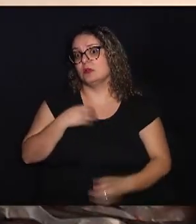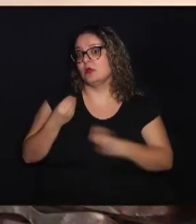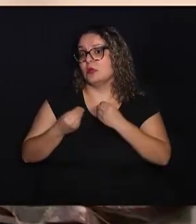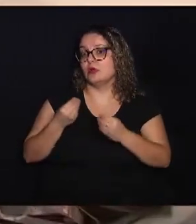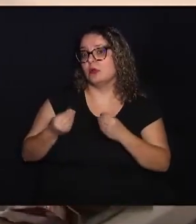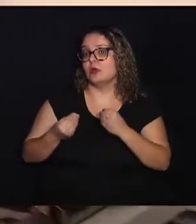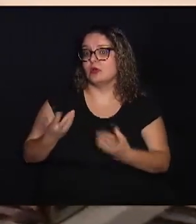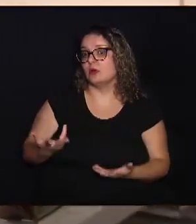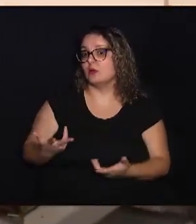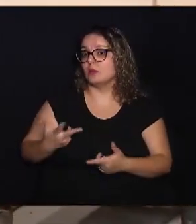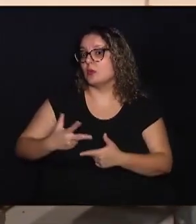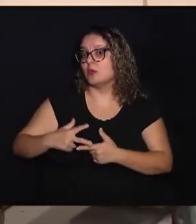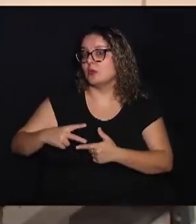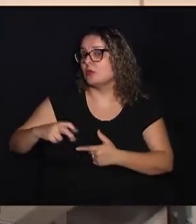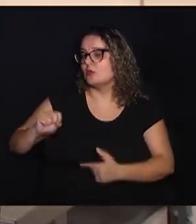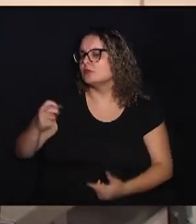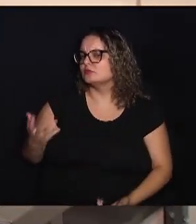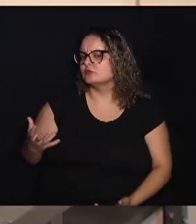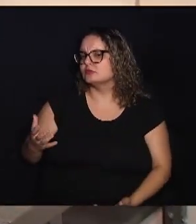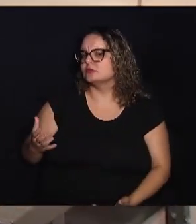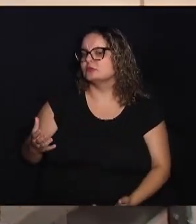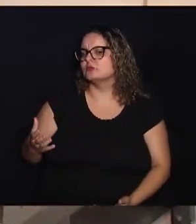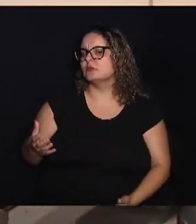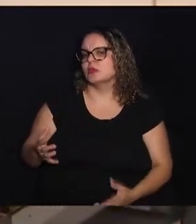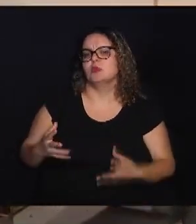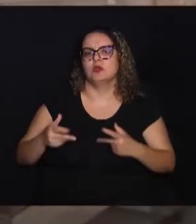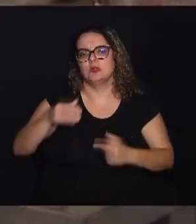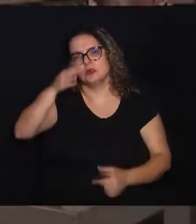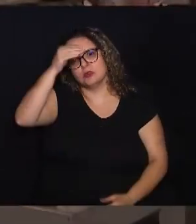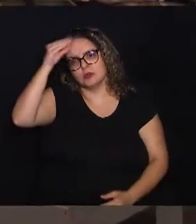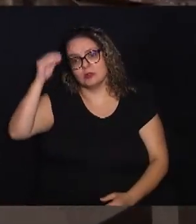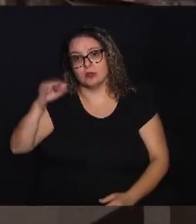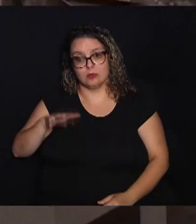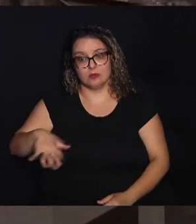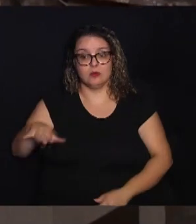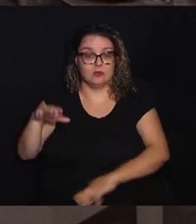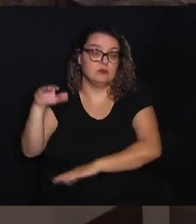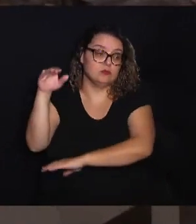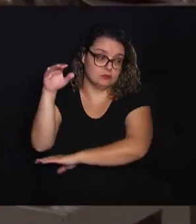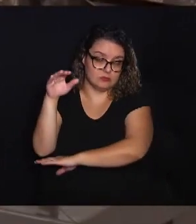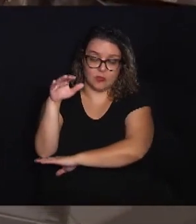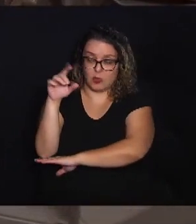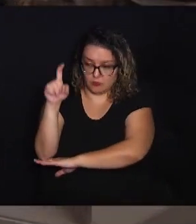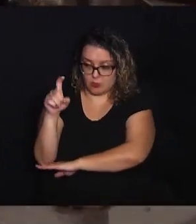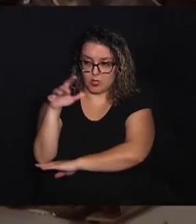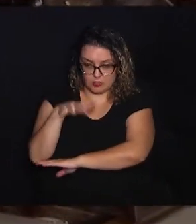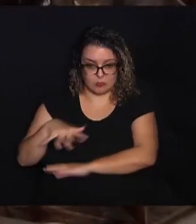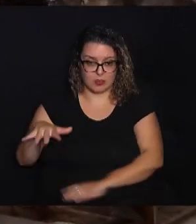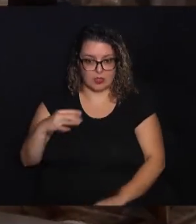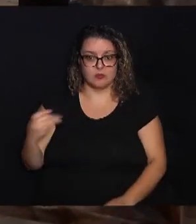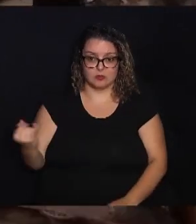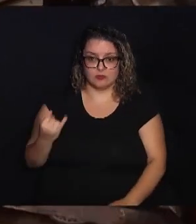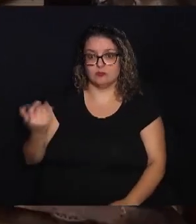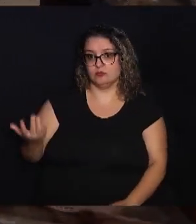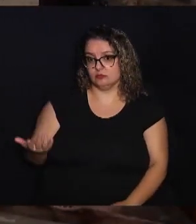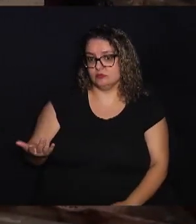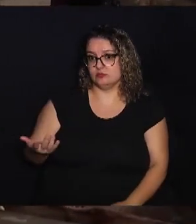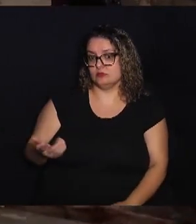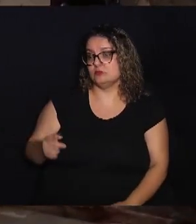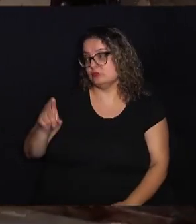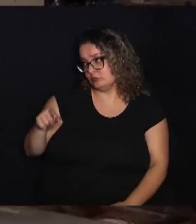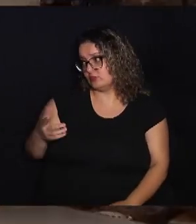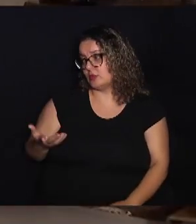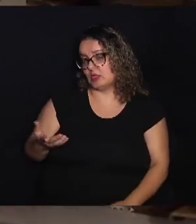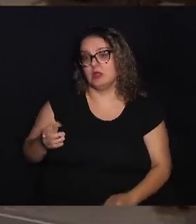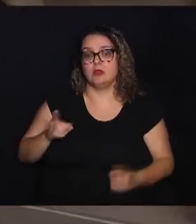conquistar a clientela? A gente está falando do Cambuí, um bairro importante aqui de Campinas, considerado um bairro que